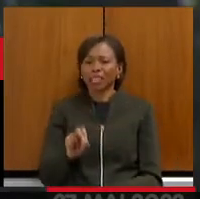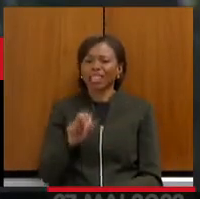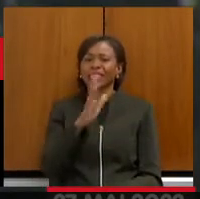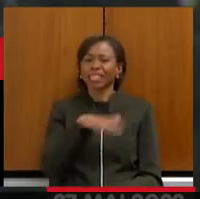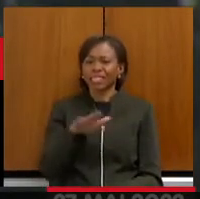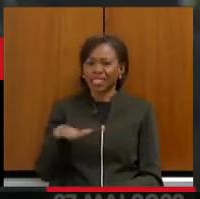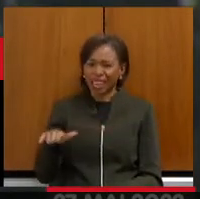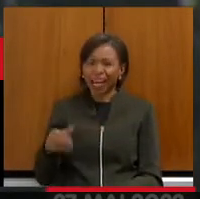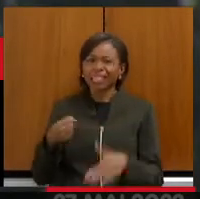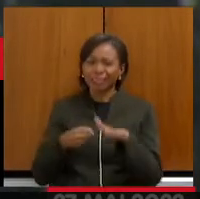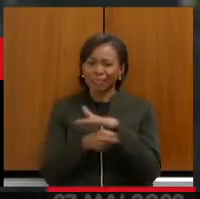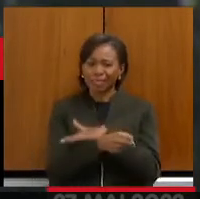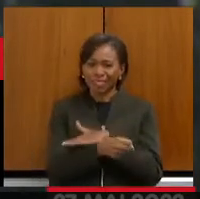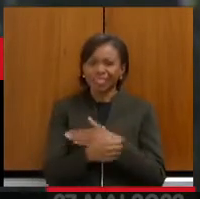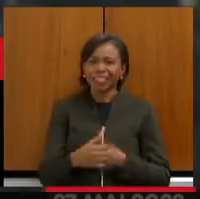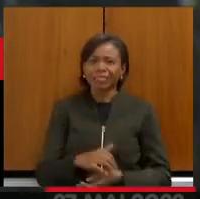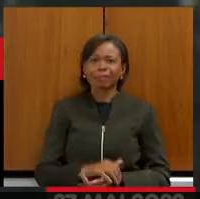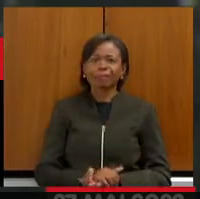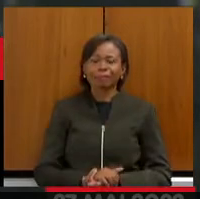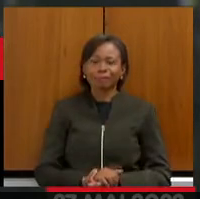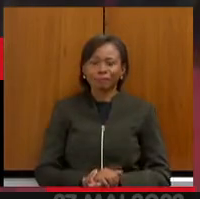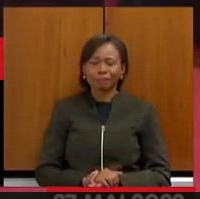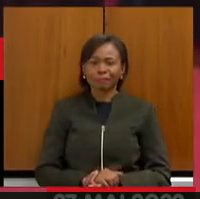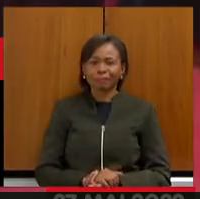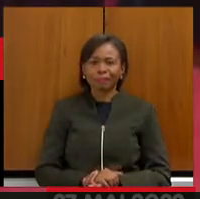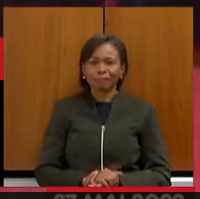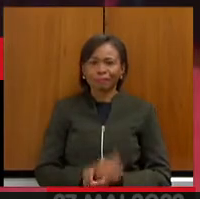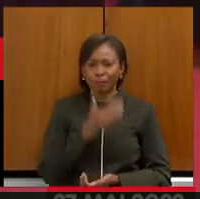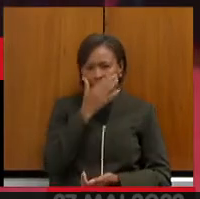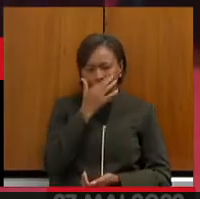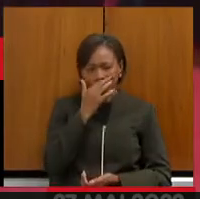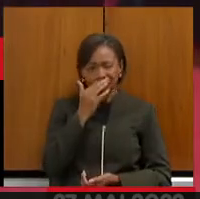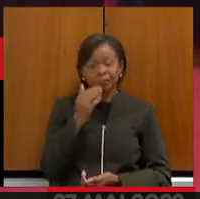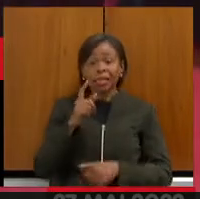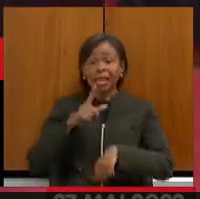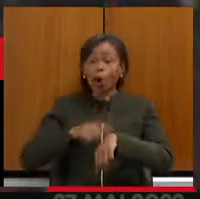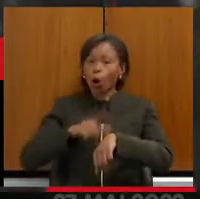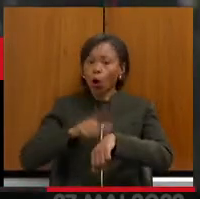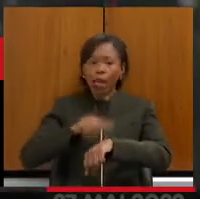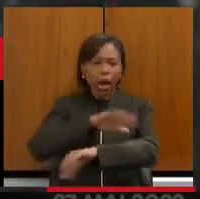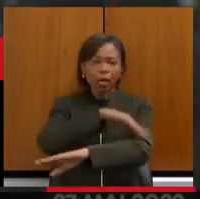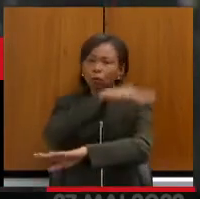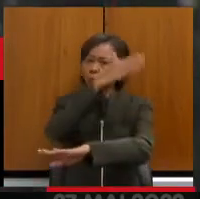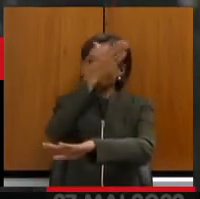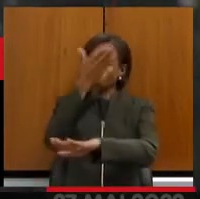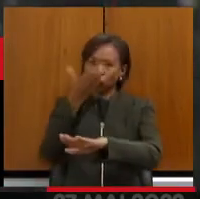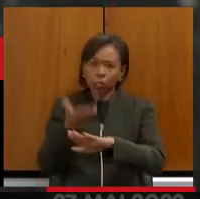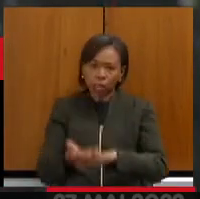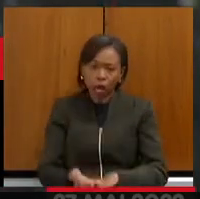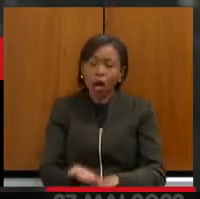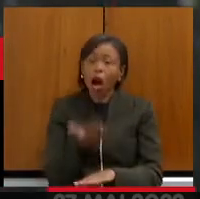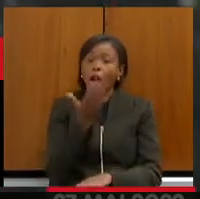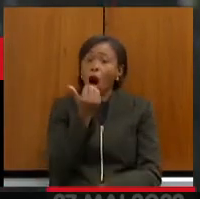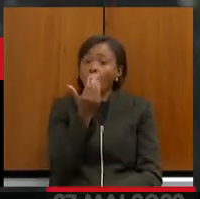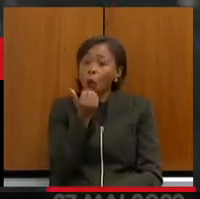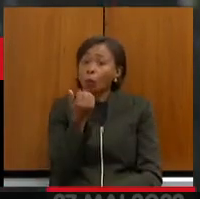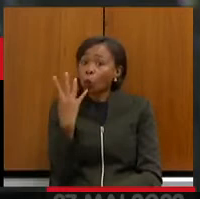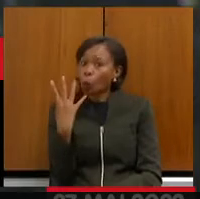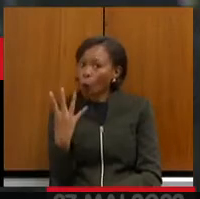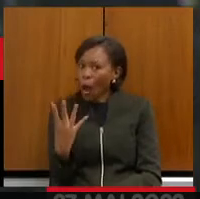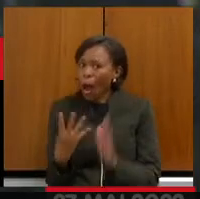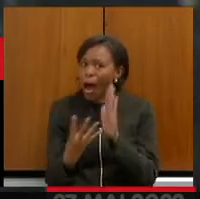crianças o e em tempo integral com quatro alimentações por